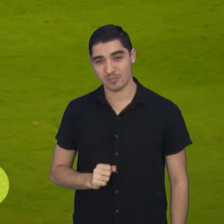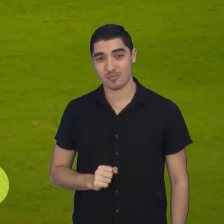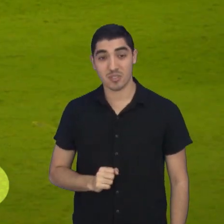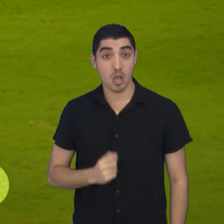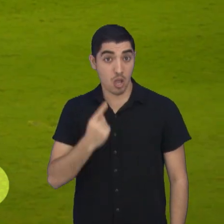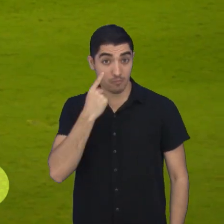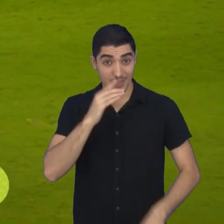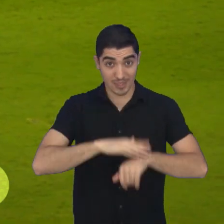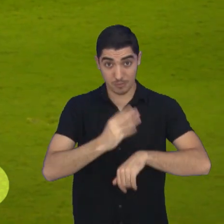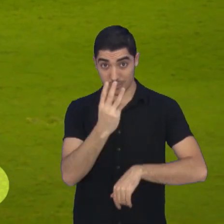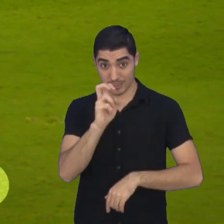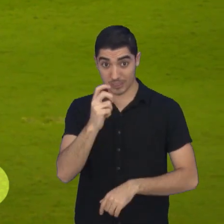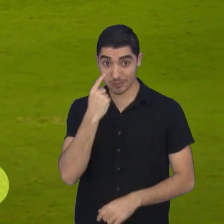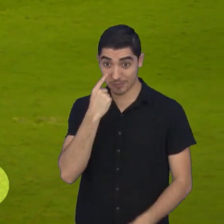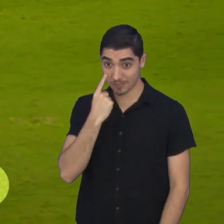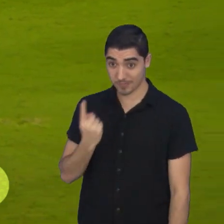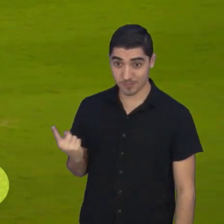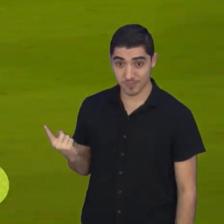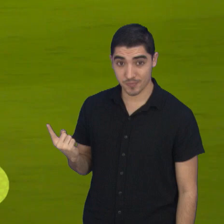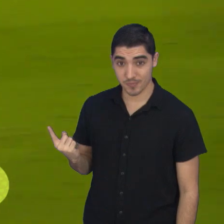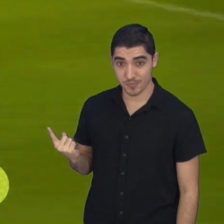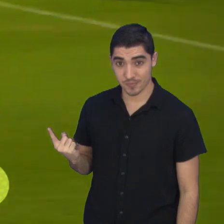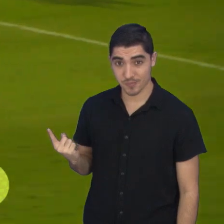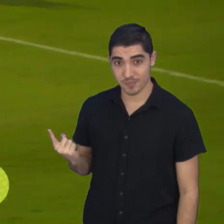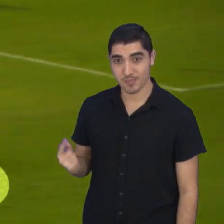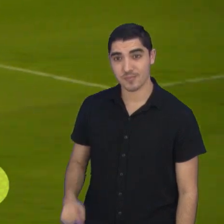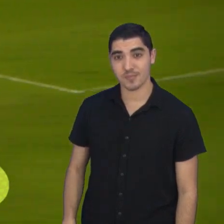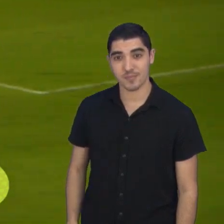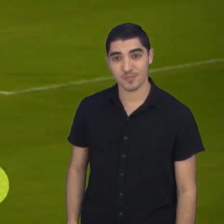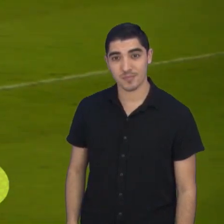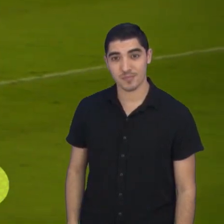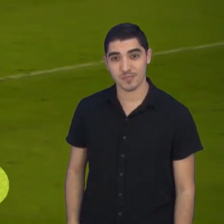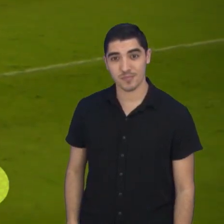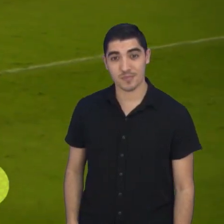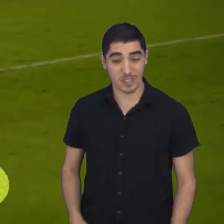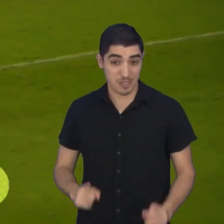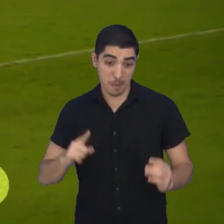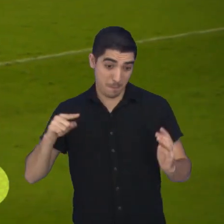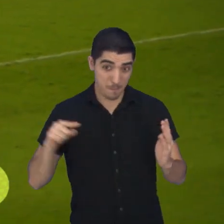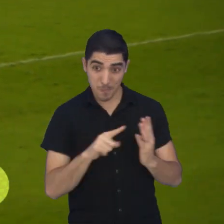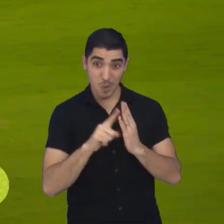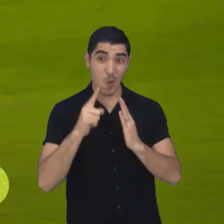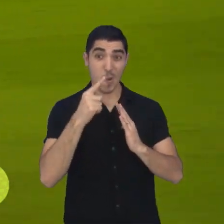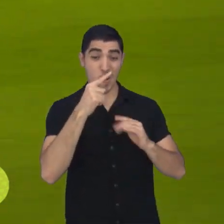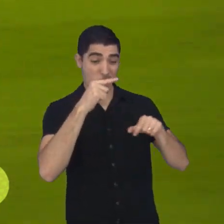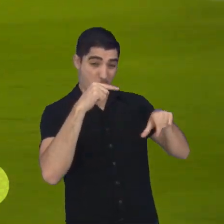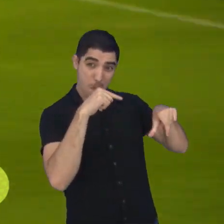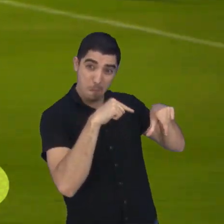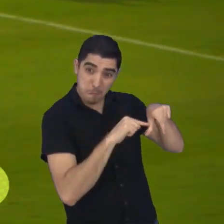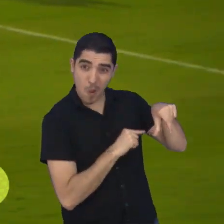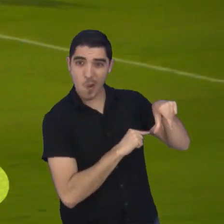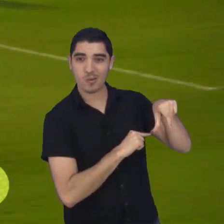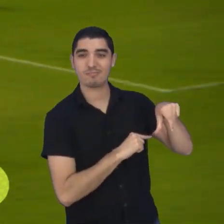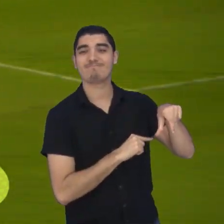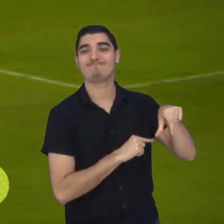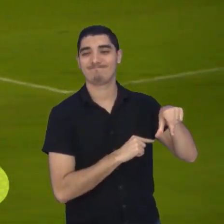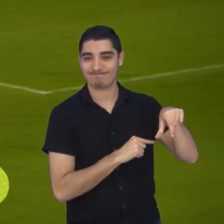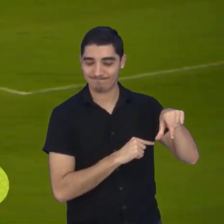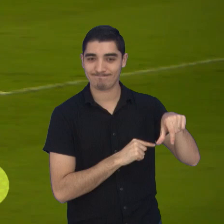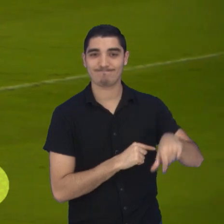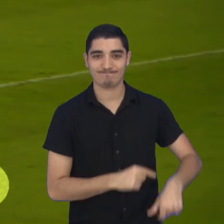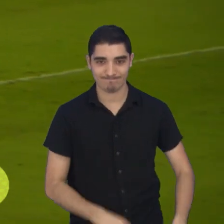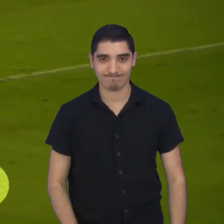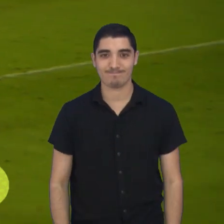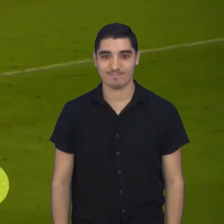Aos 35 minutos, Nicolas bateu falta. A bola desviou na barreira e caprichosamente parou na trave.